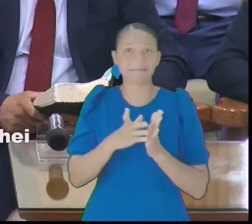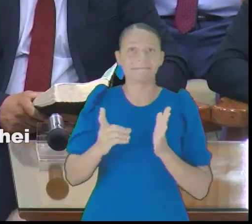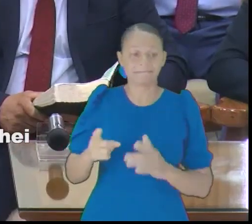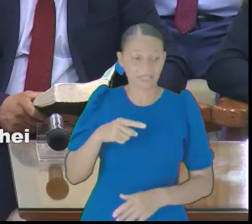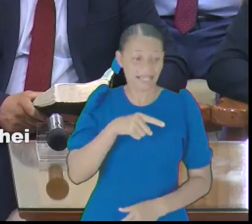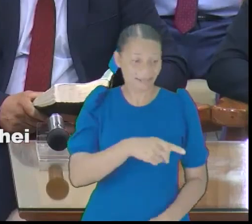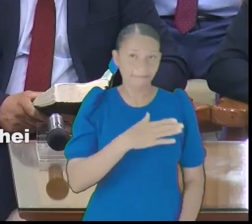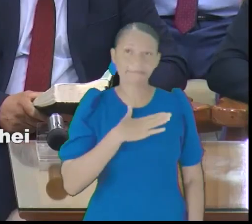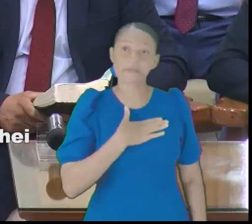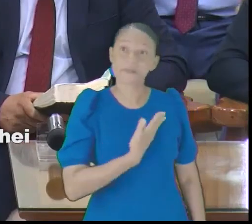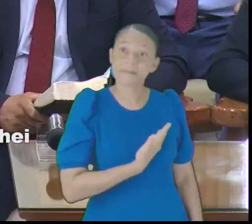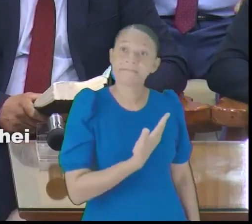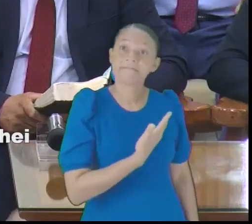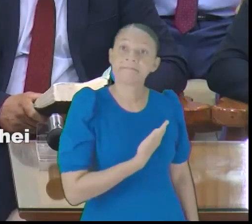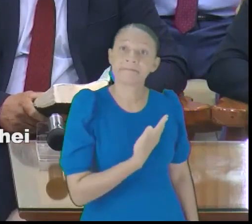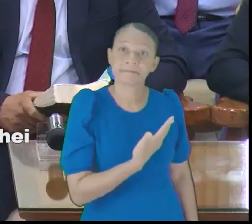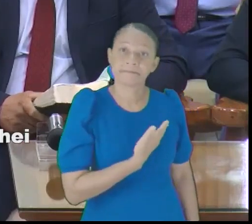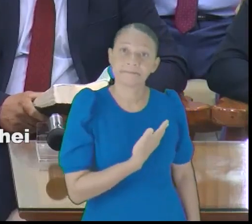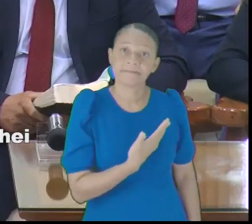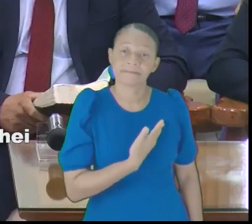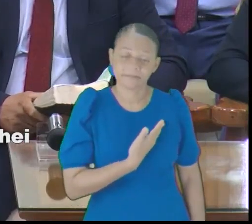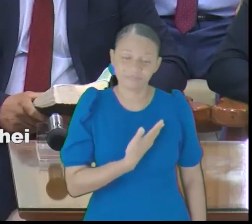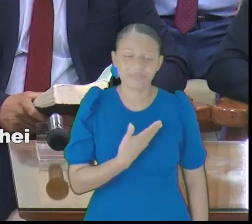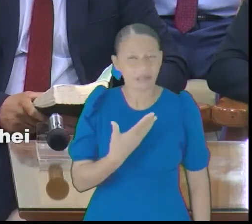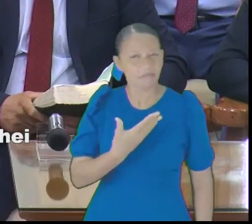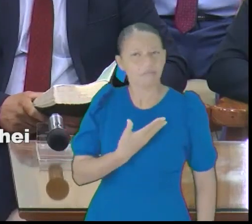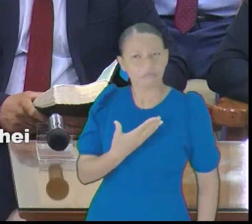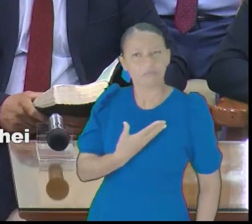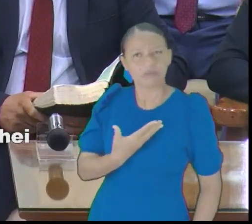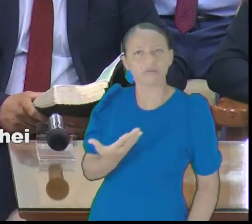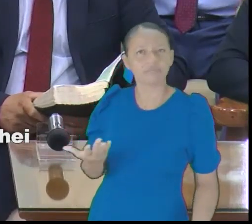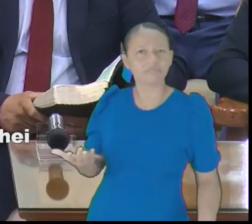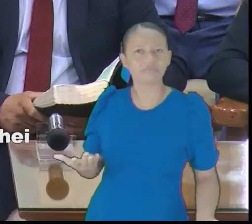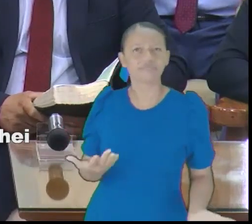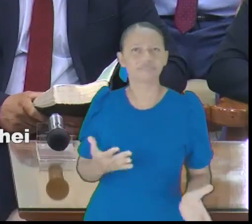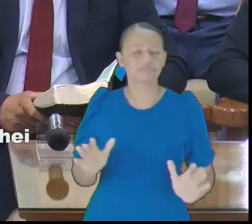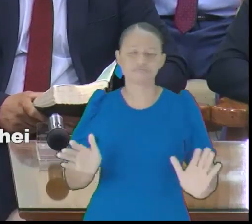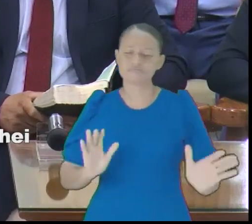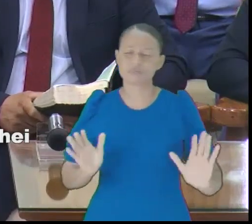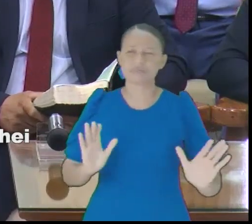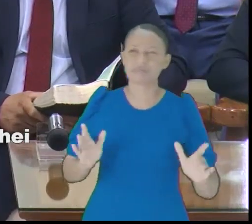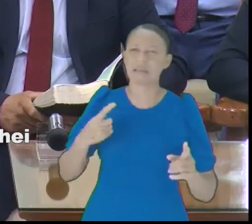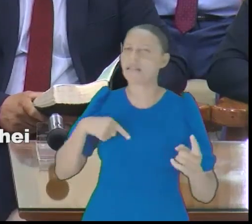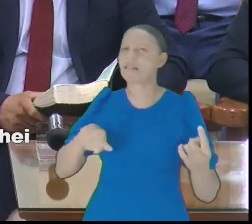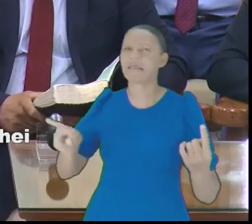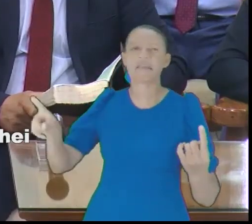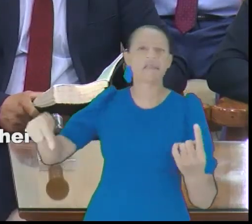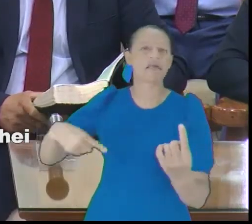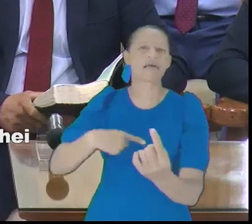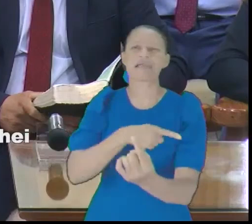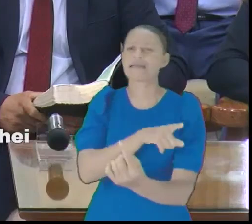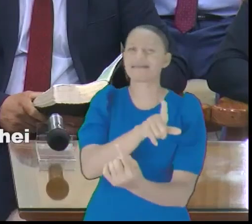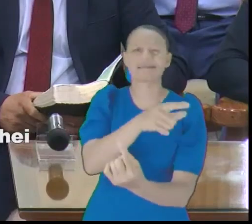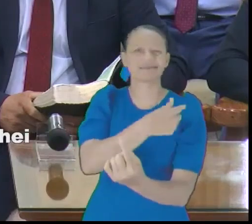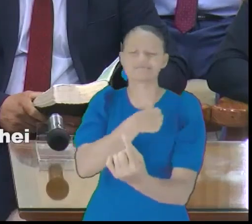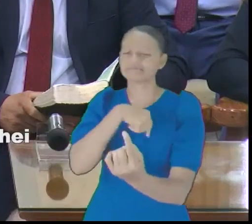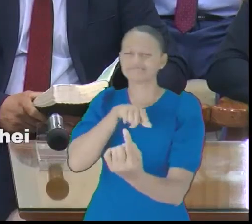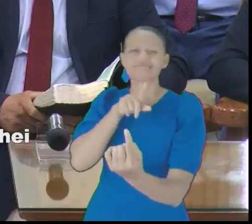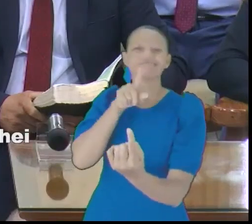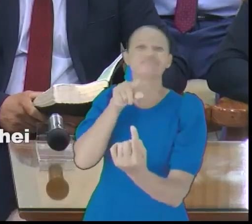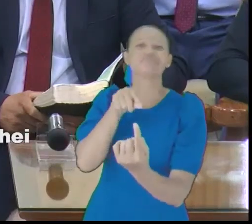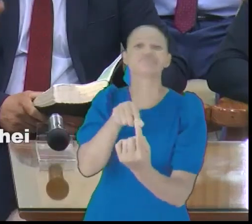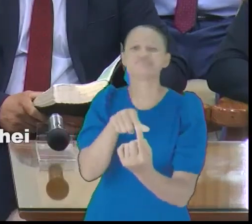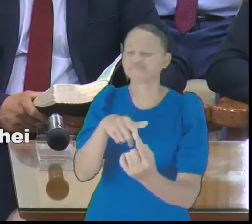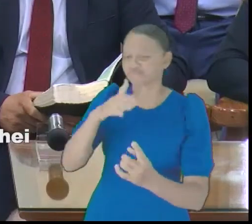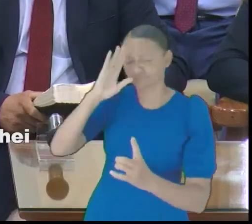meu amigo. E os amigos não têm rodeios, vai direto ao ponto. A conversa